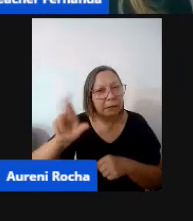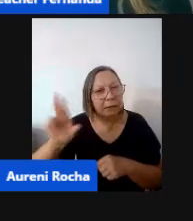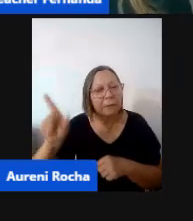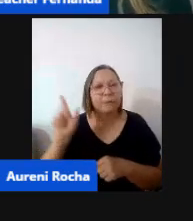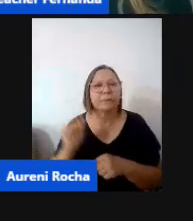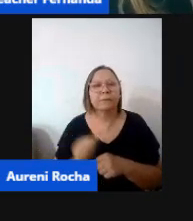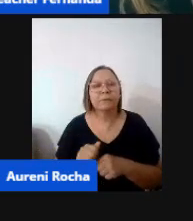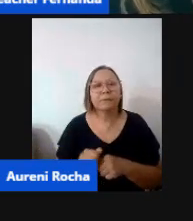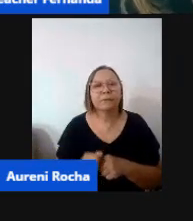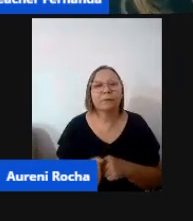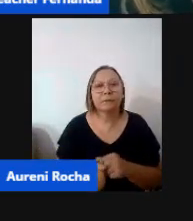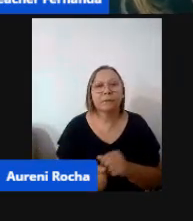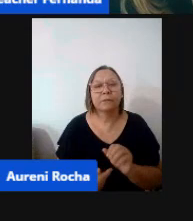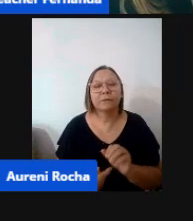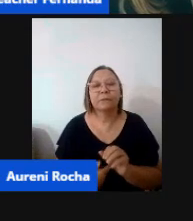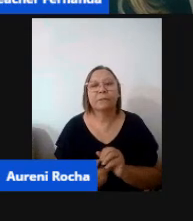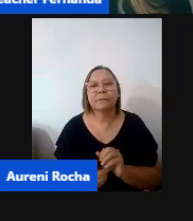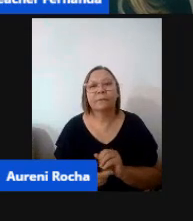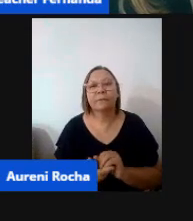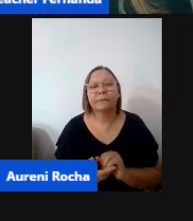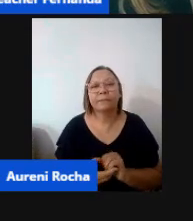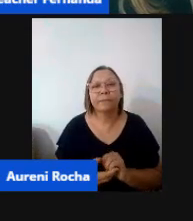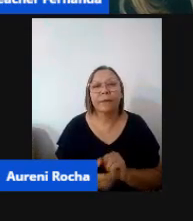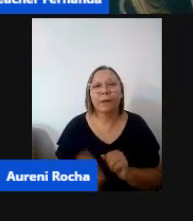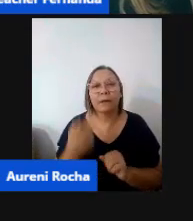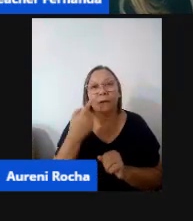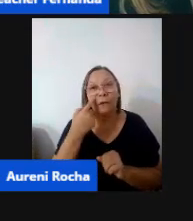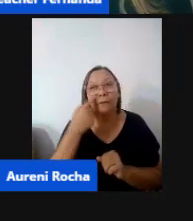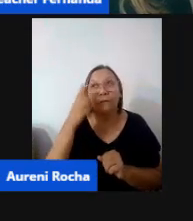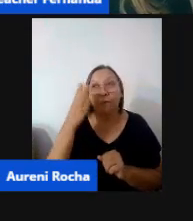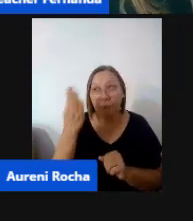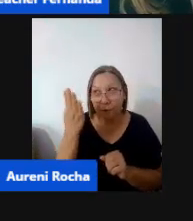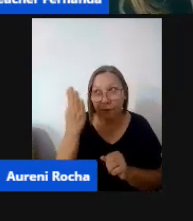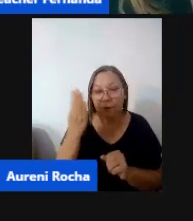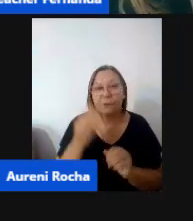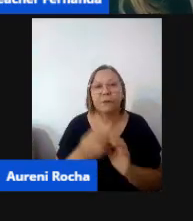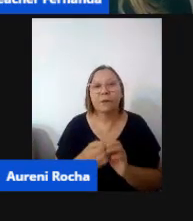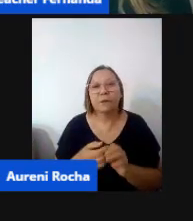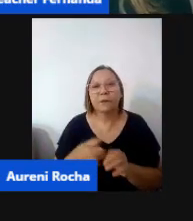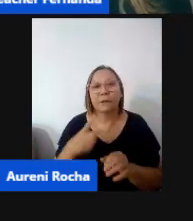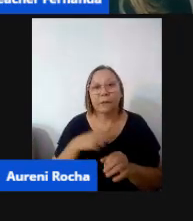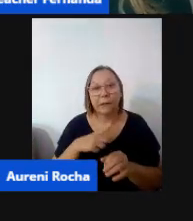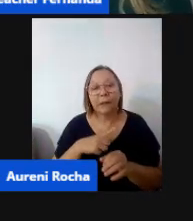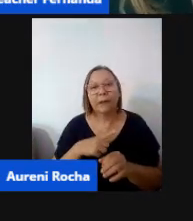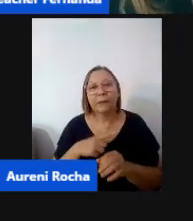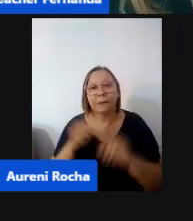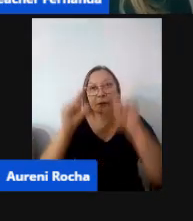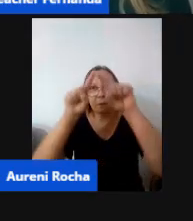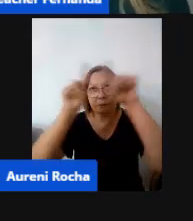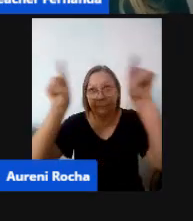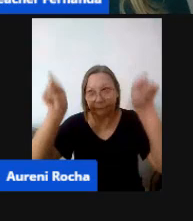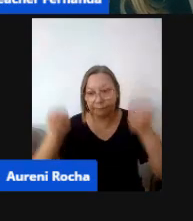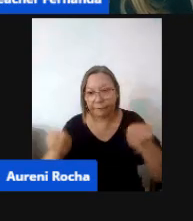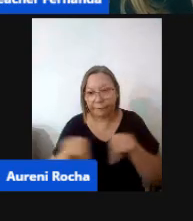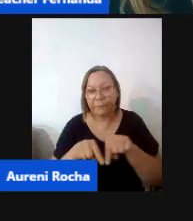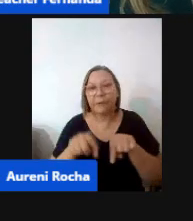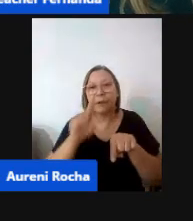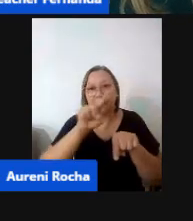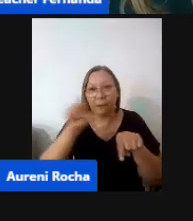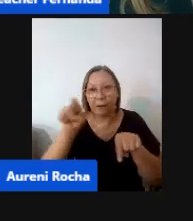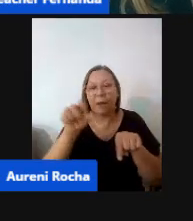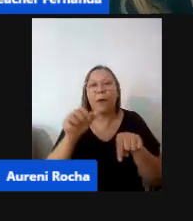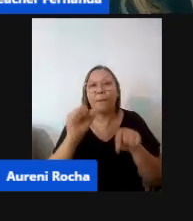na apresentação. Então, vejam, aqui na parte superior esquerda, você pode mudar a fonte da